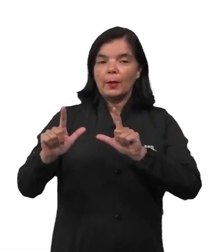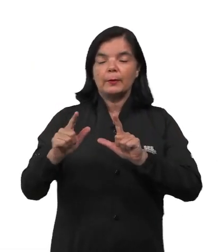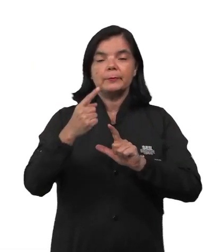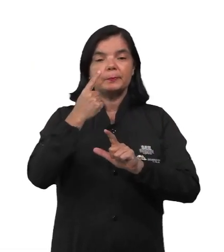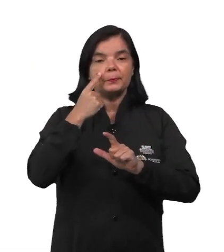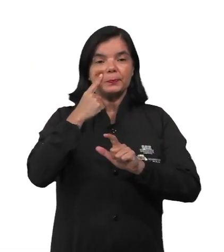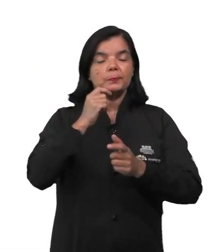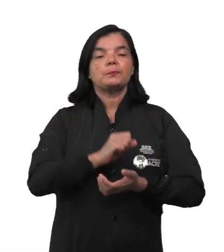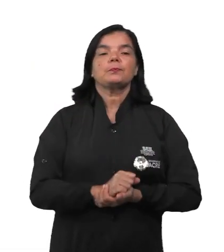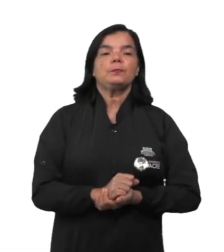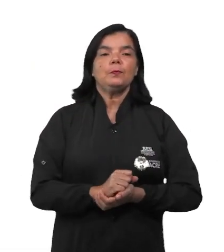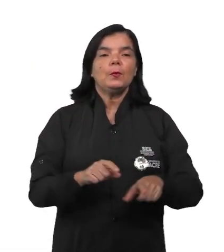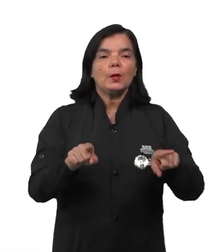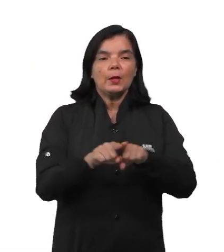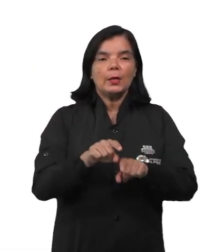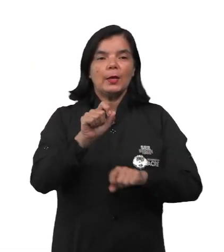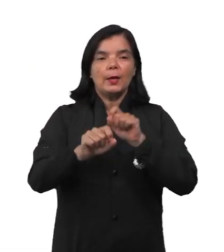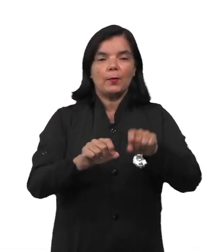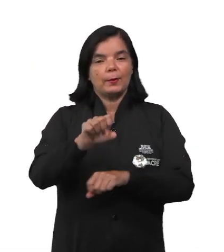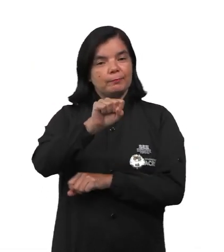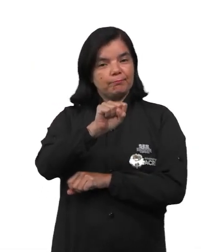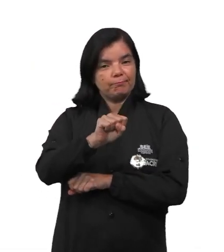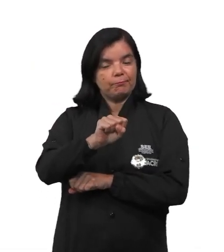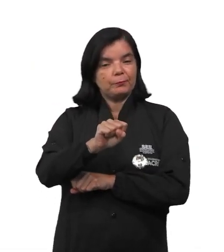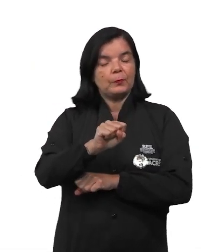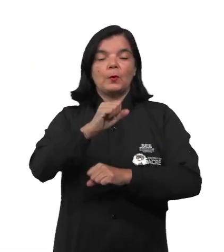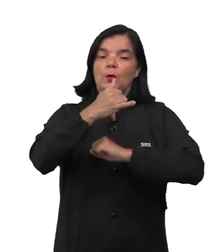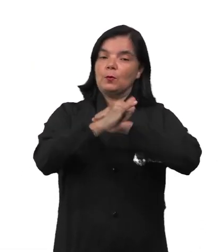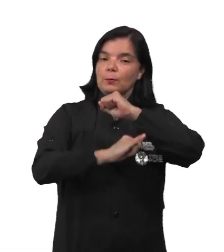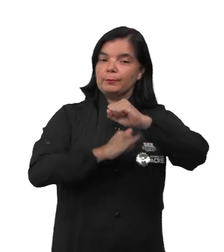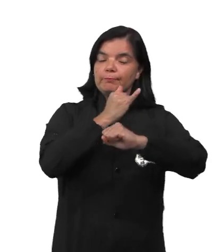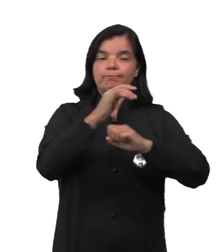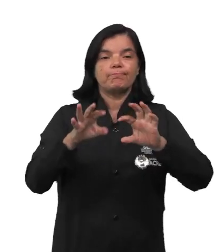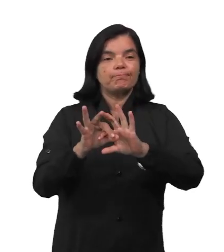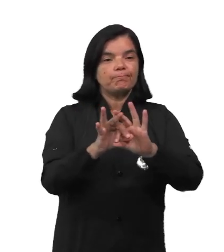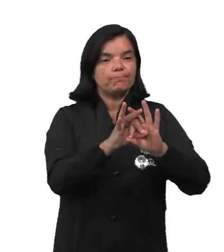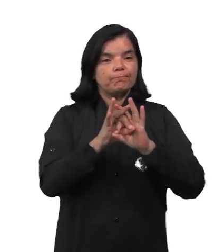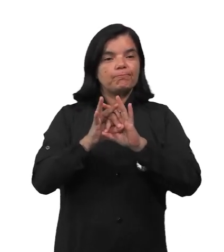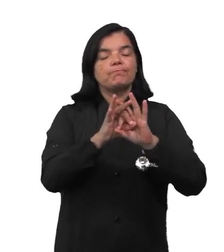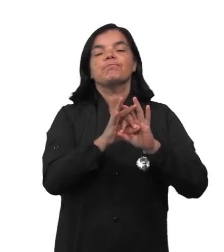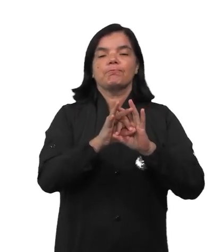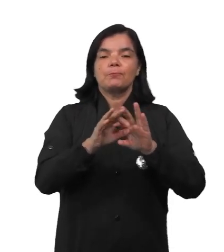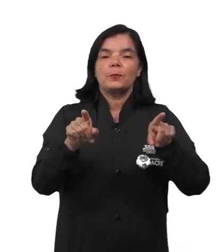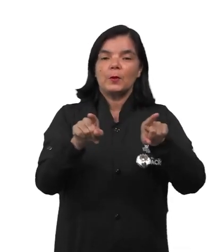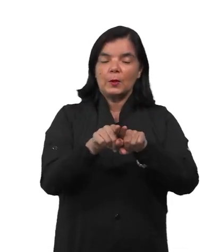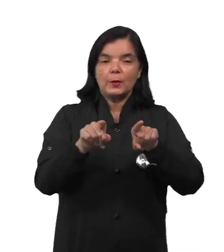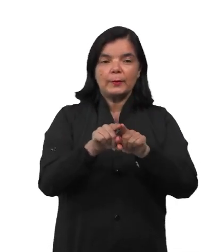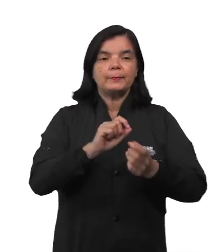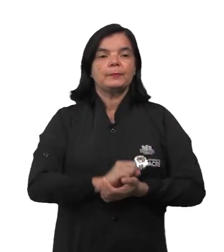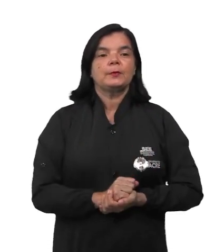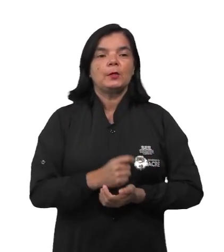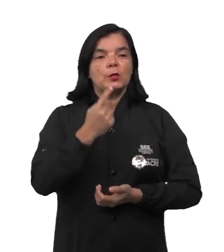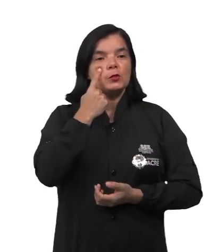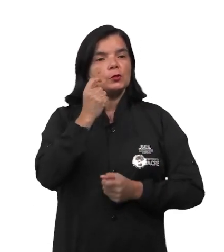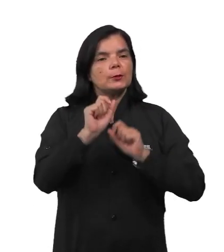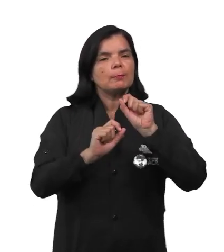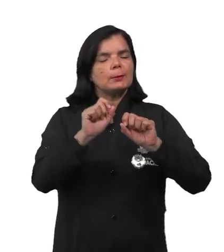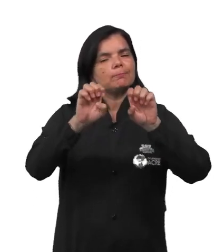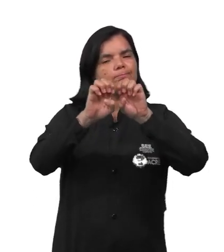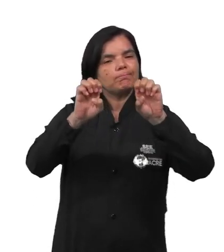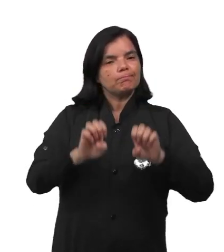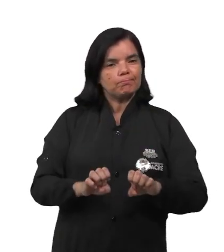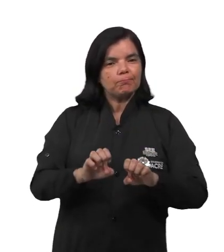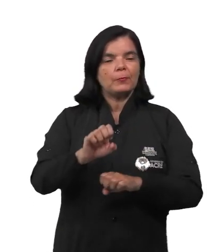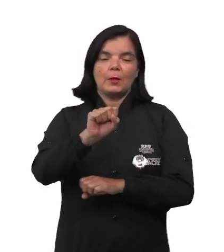o enxofre, ele é um mineral formado por átomos unidos por ligações covalentes em uma estrutura octaédrica, e ele apresenta